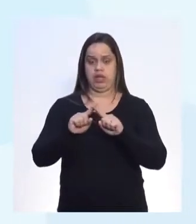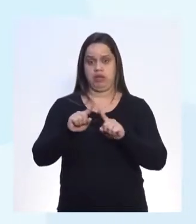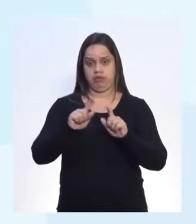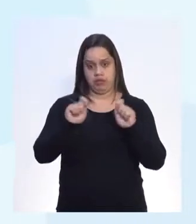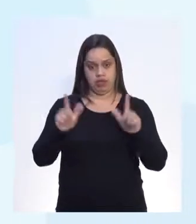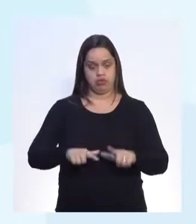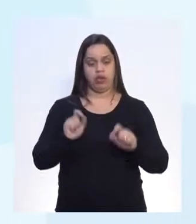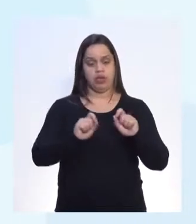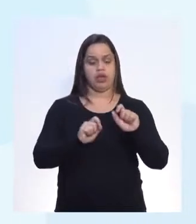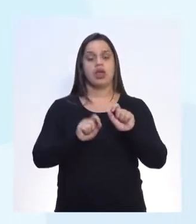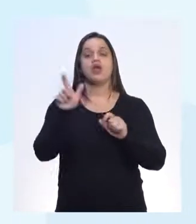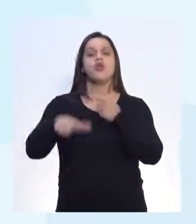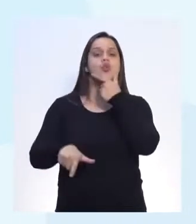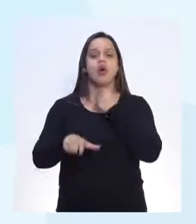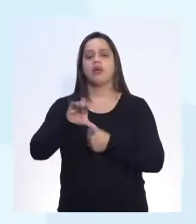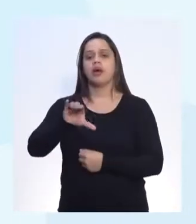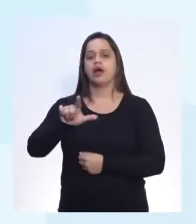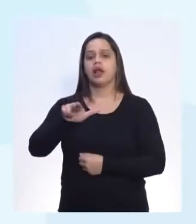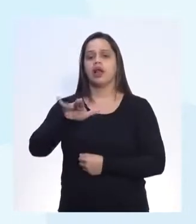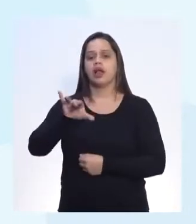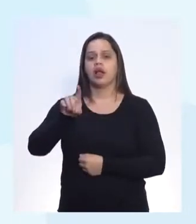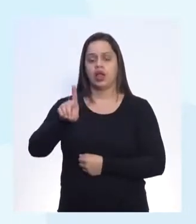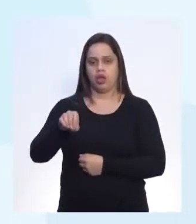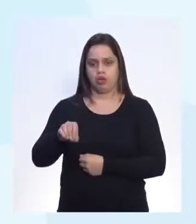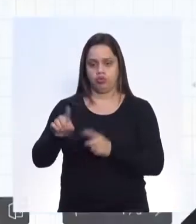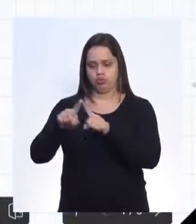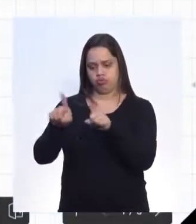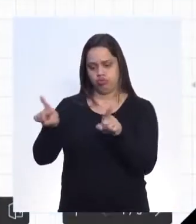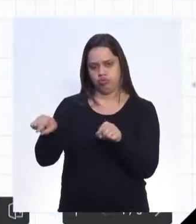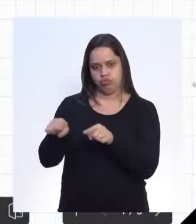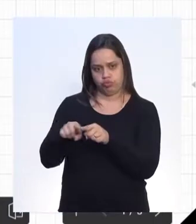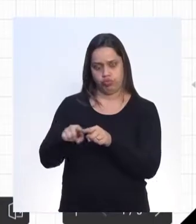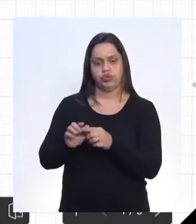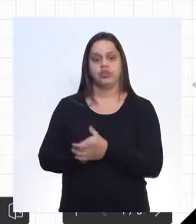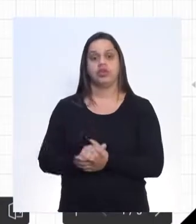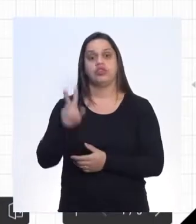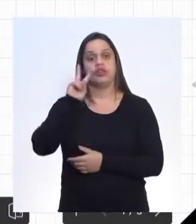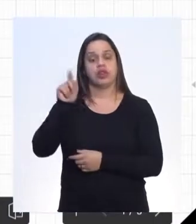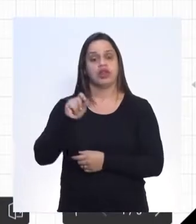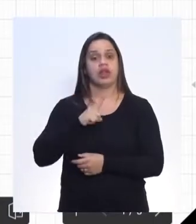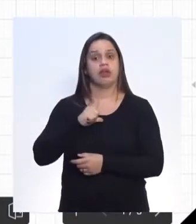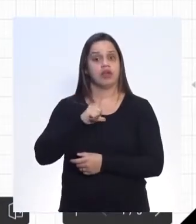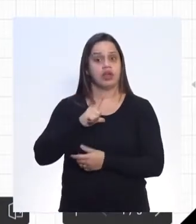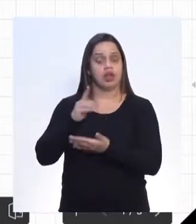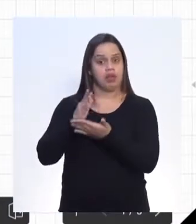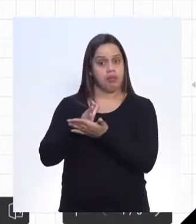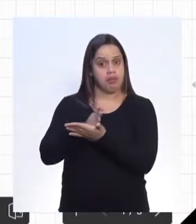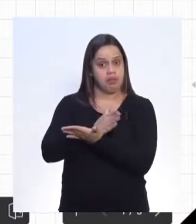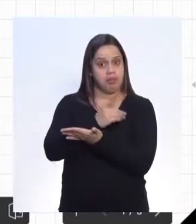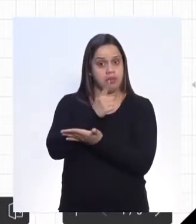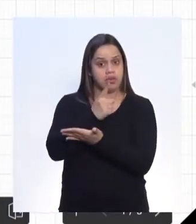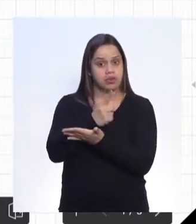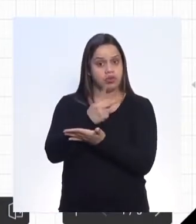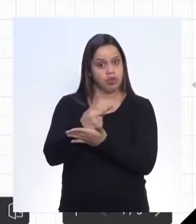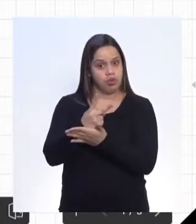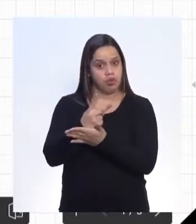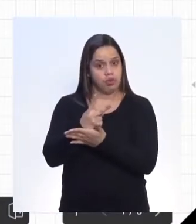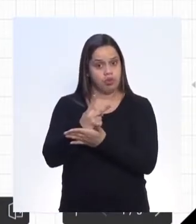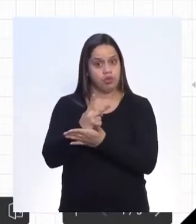bastante simples, é só fazer a contagem, né? A gente tem 12 partes, né? A ideia da parte, num total de quanto? Num